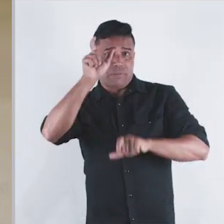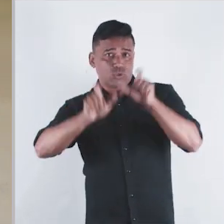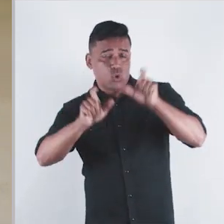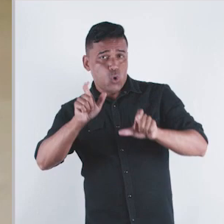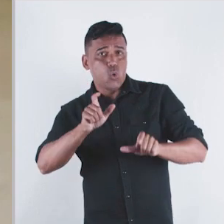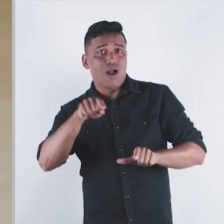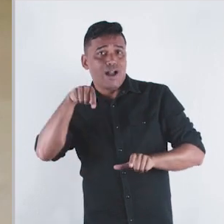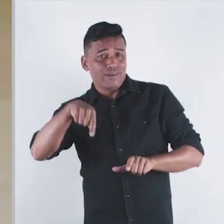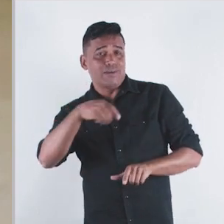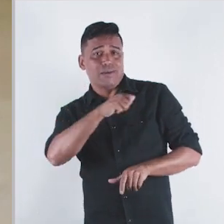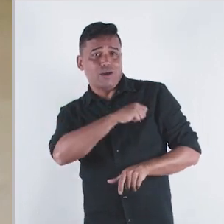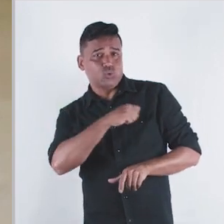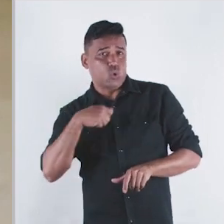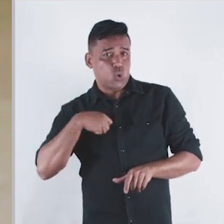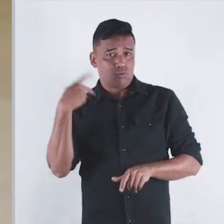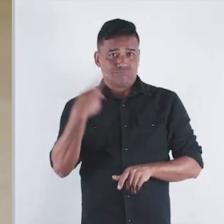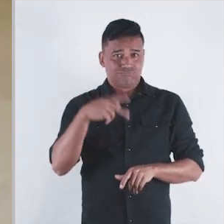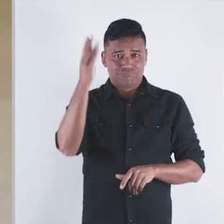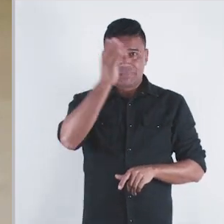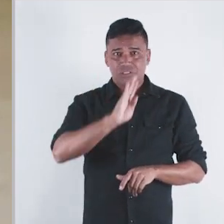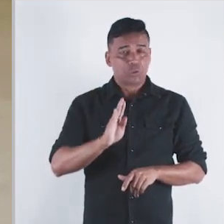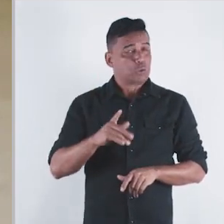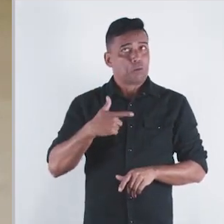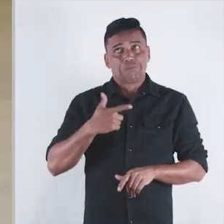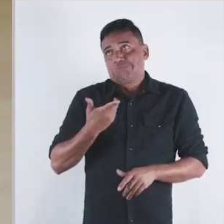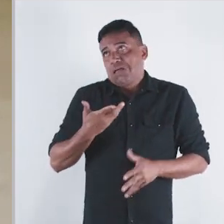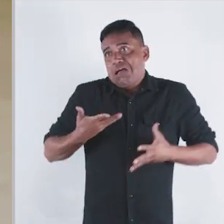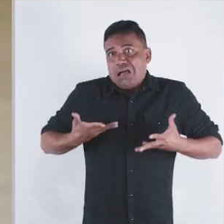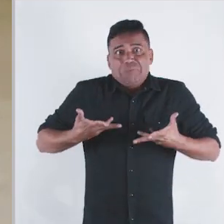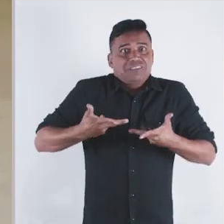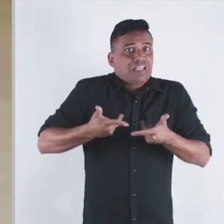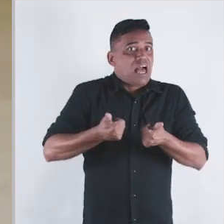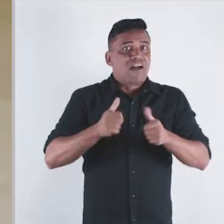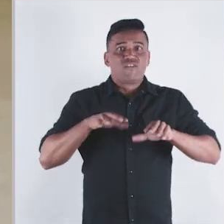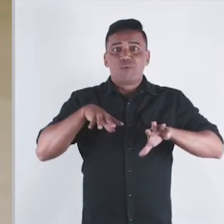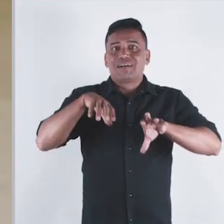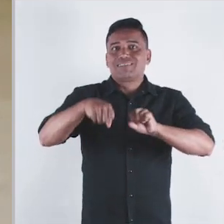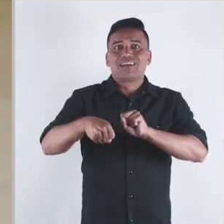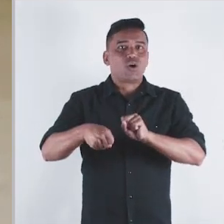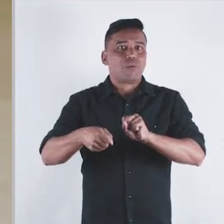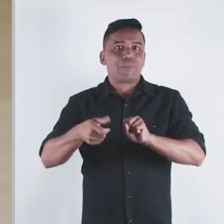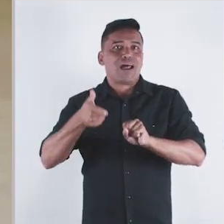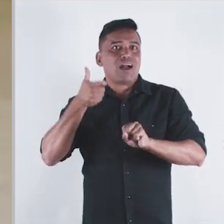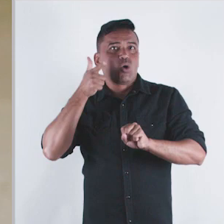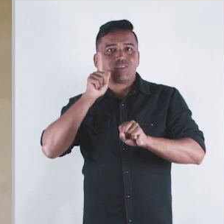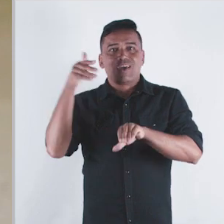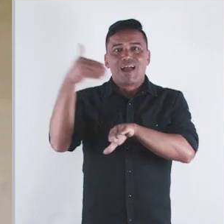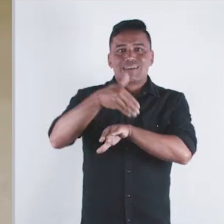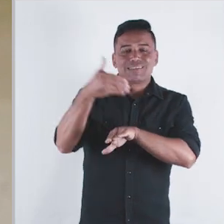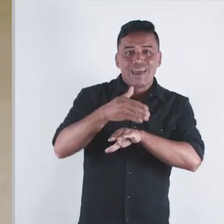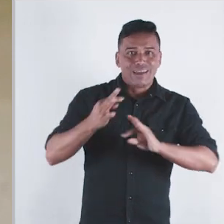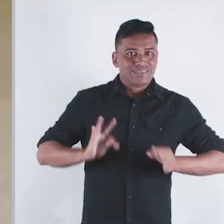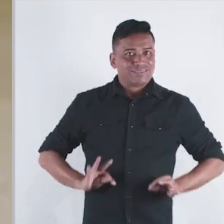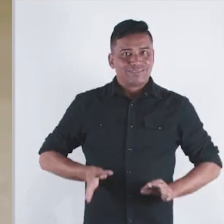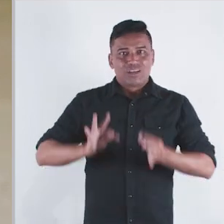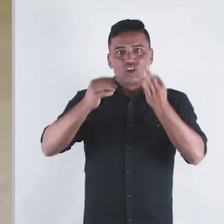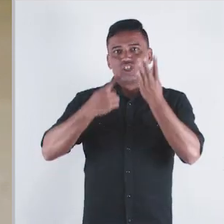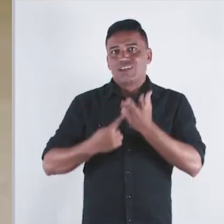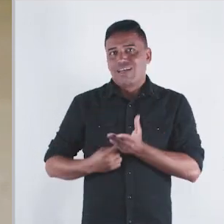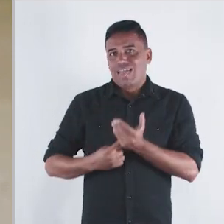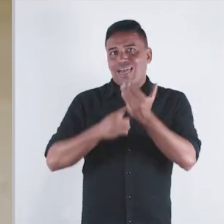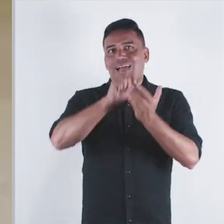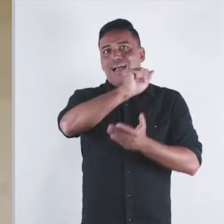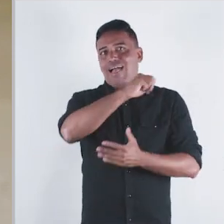nem sempre têm aptidão, têm formação para lidar com a criação de